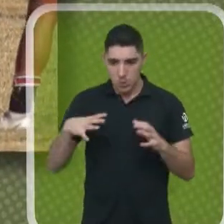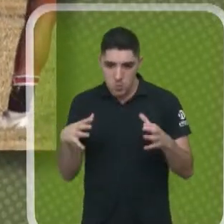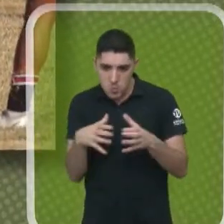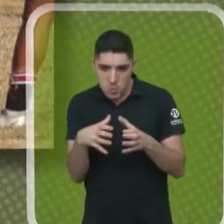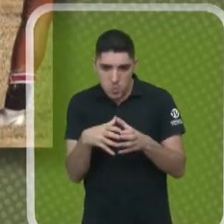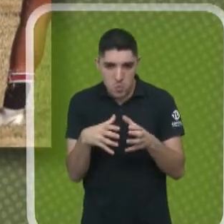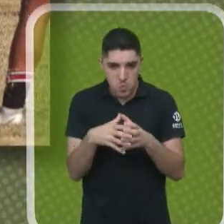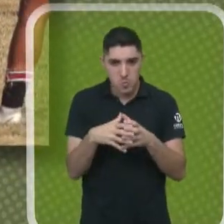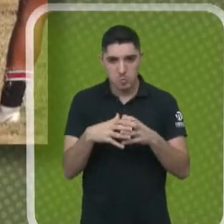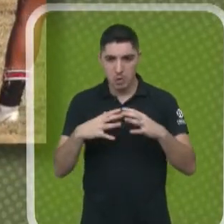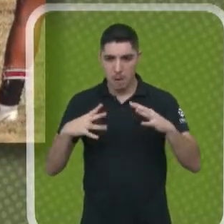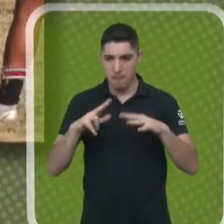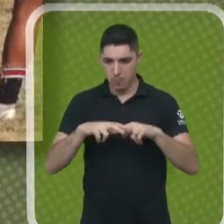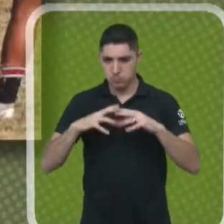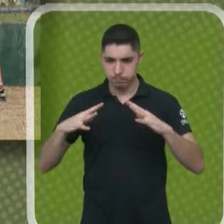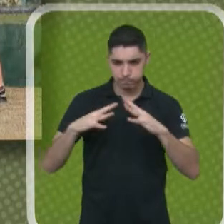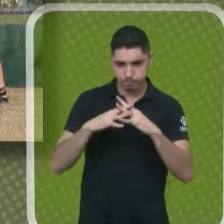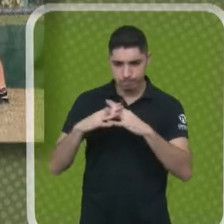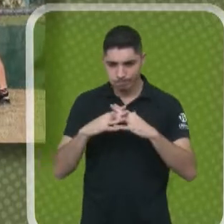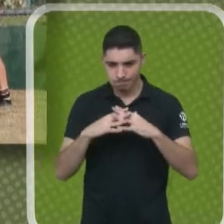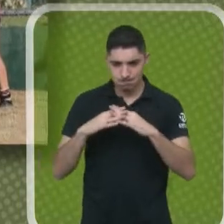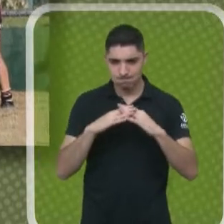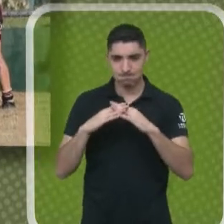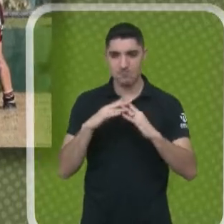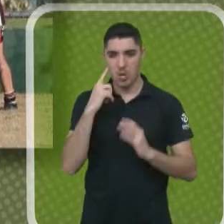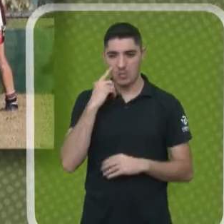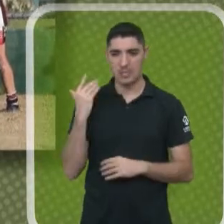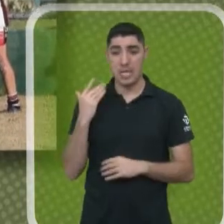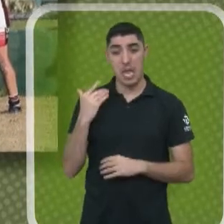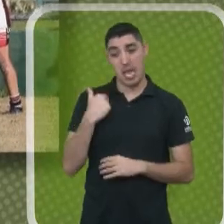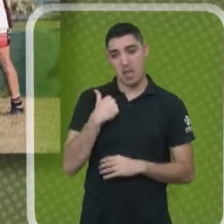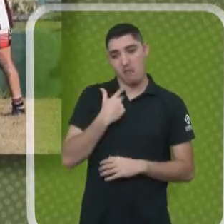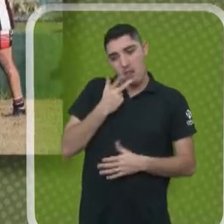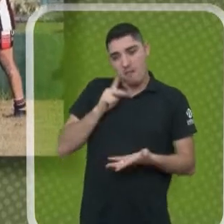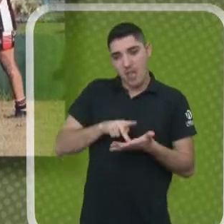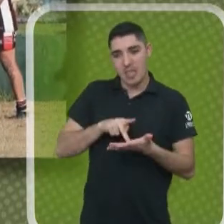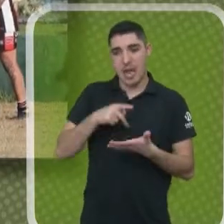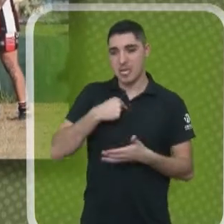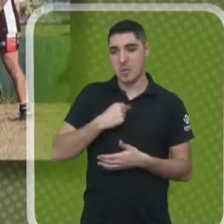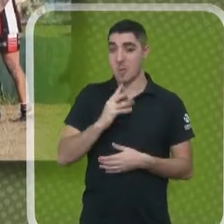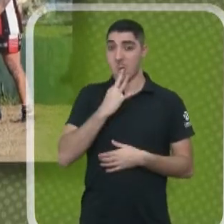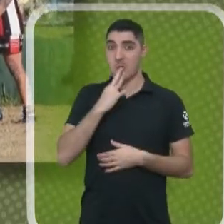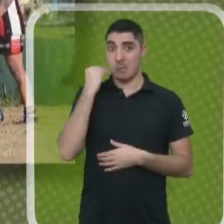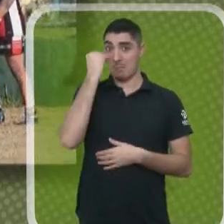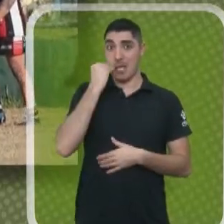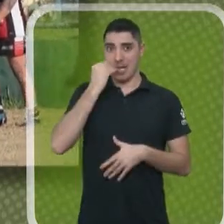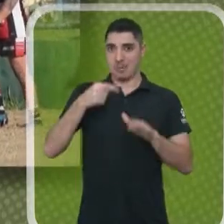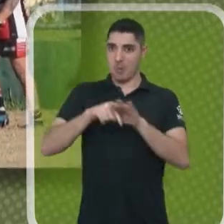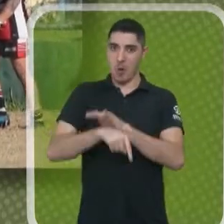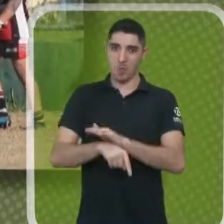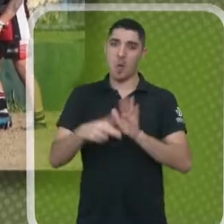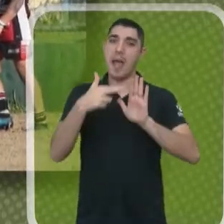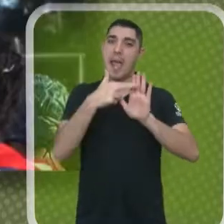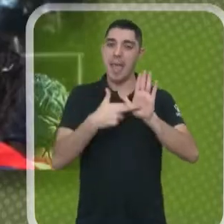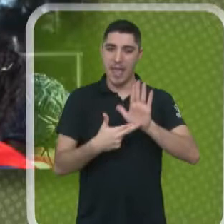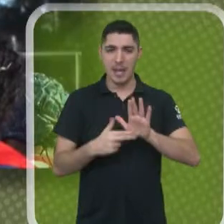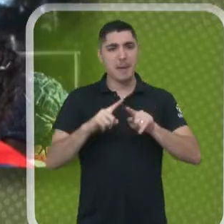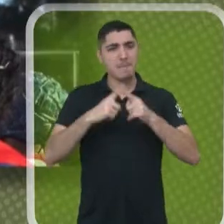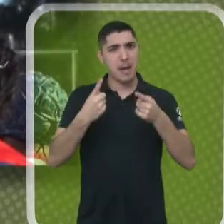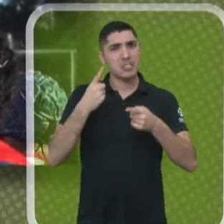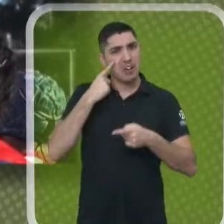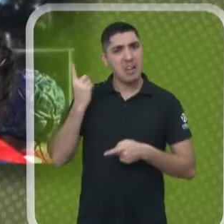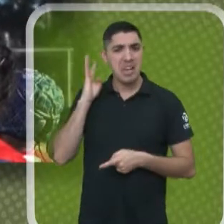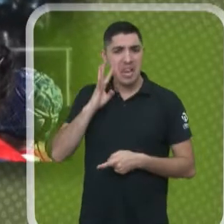reunido ali aquela aquela coisa para para poder pegar agora eu confesso no sou um dos conhecedores profundos das regras do rugby mas olha só